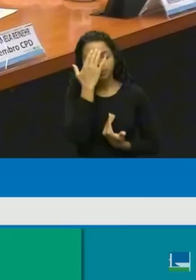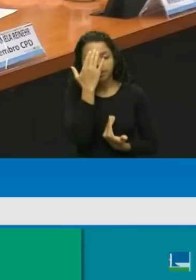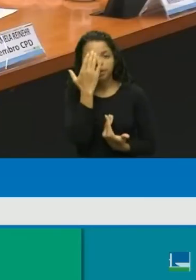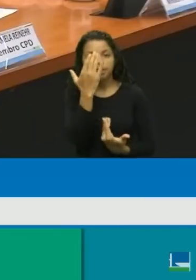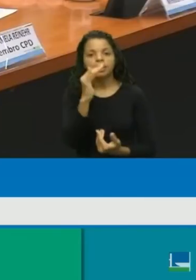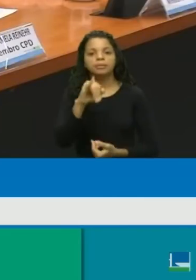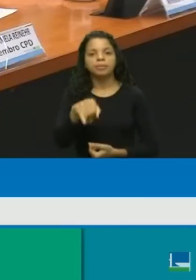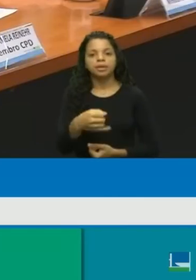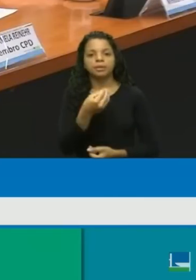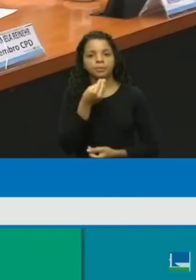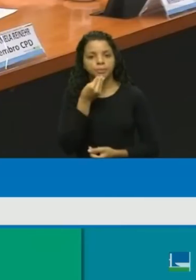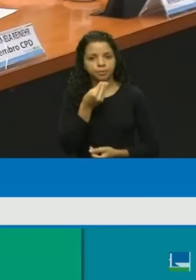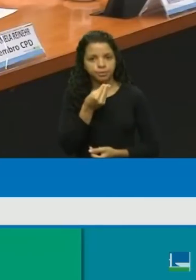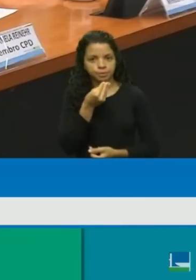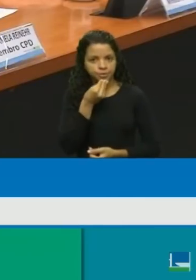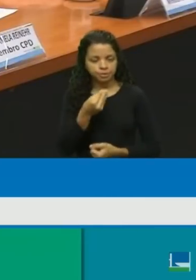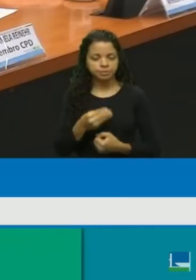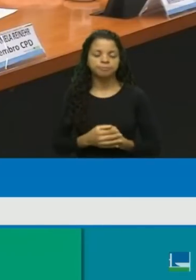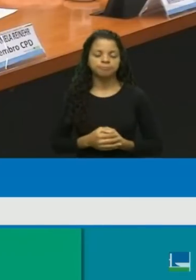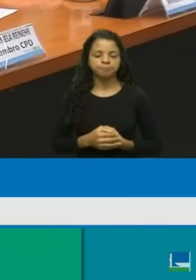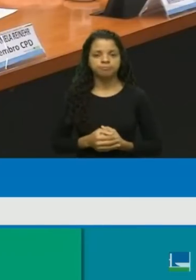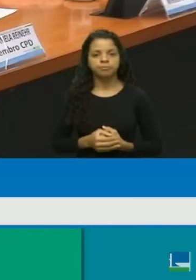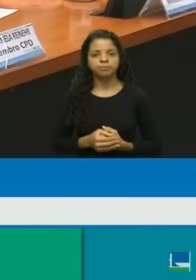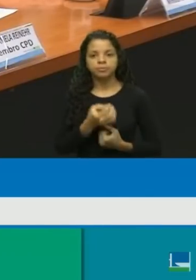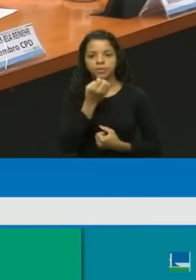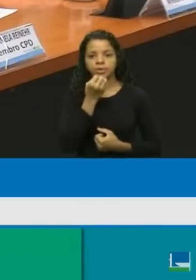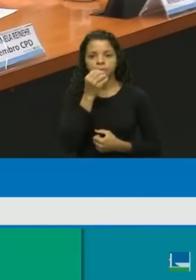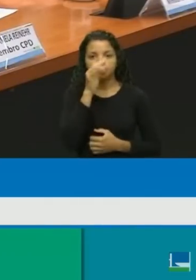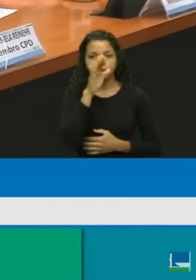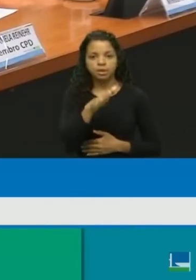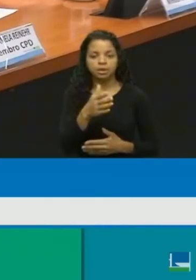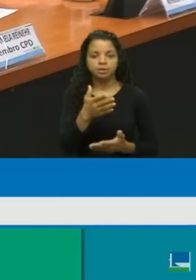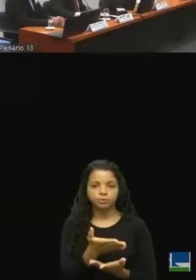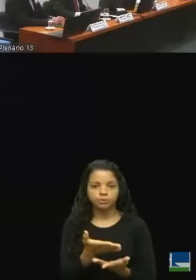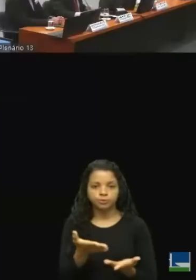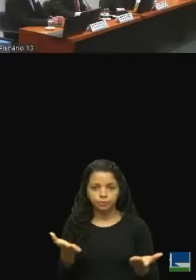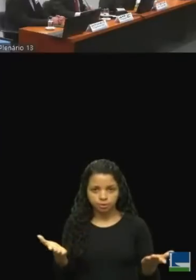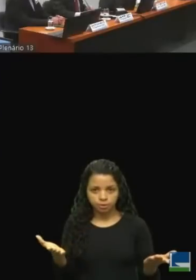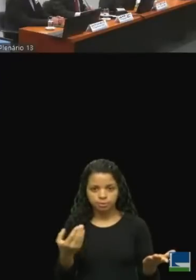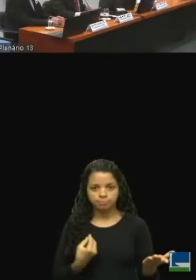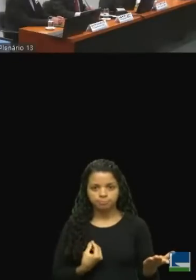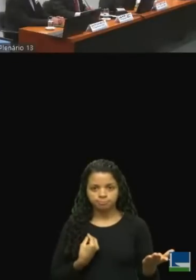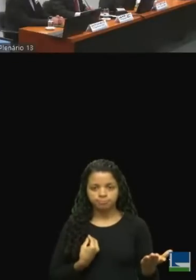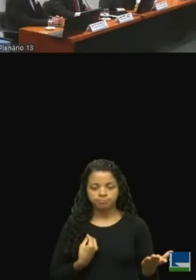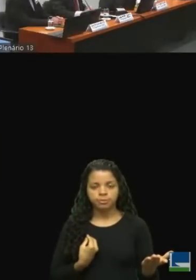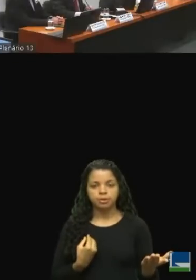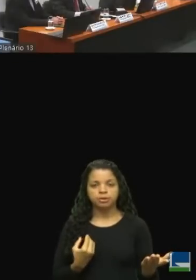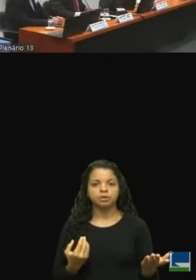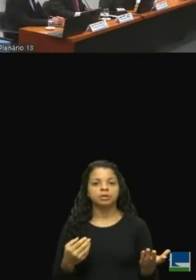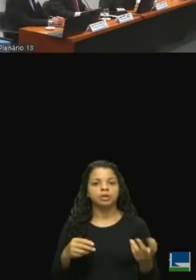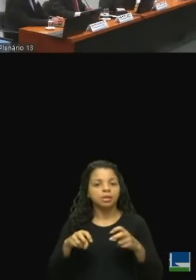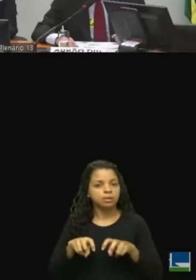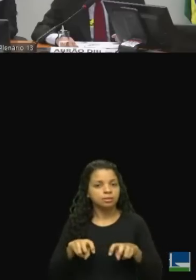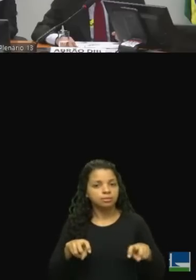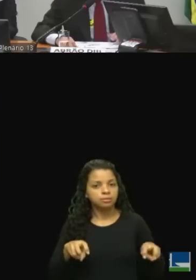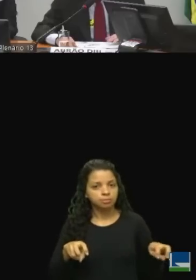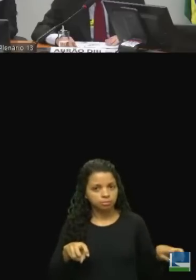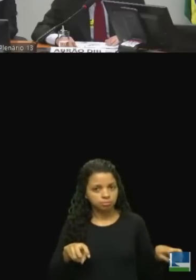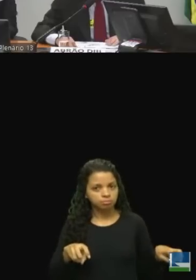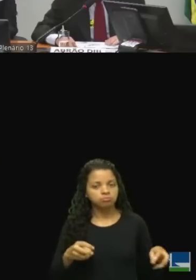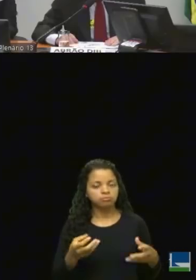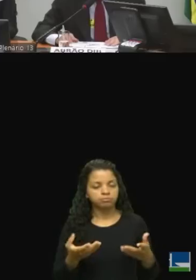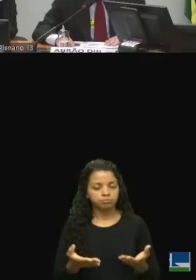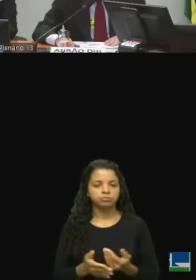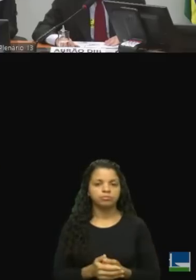esse espaço. Boa tarde a todos os presentes, a todos que estão na mesa. Em respeito às pessoas com baixa